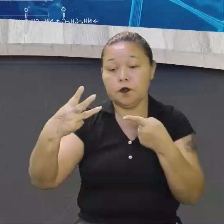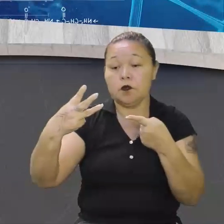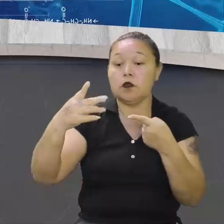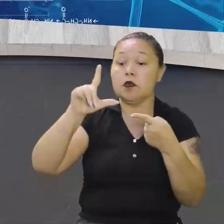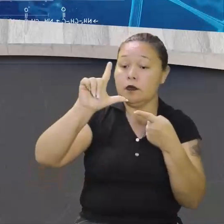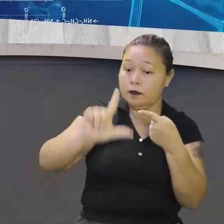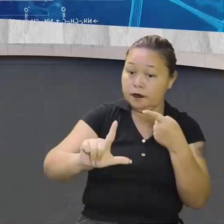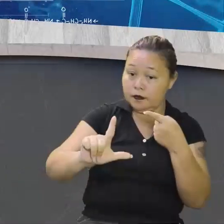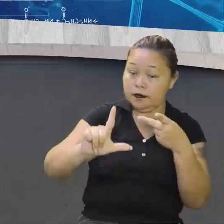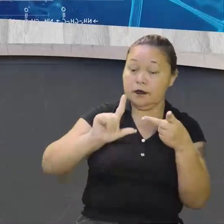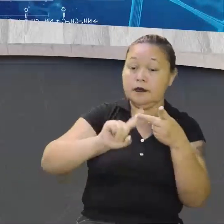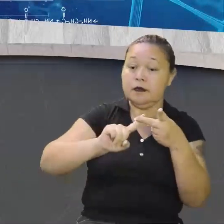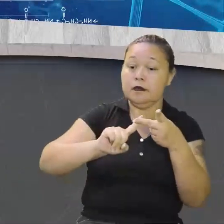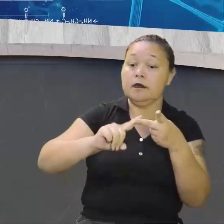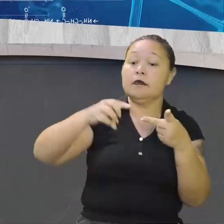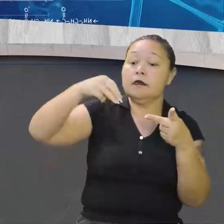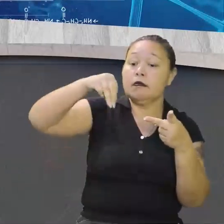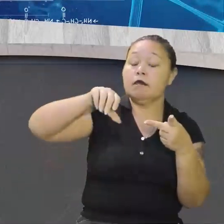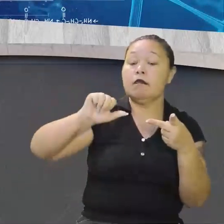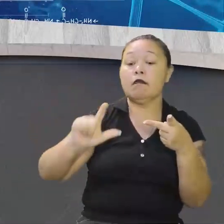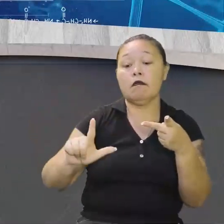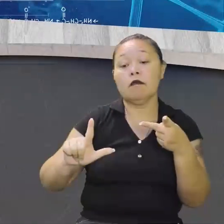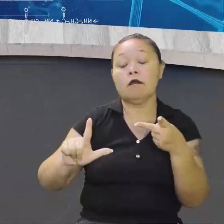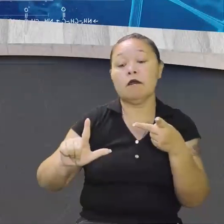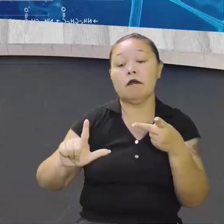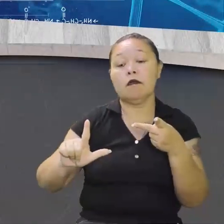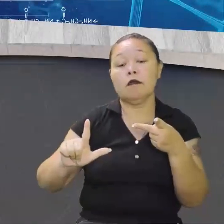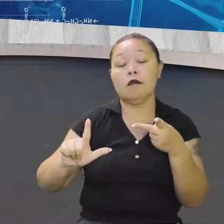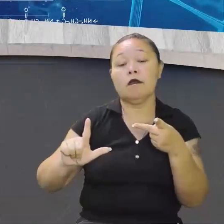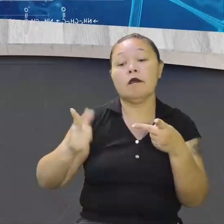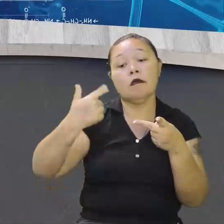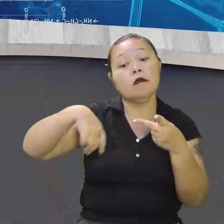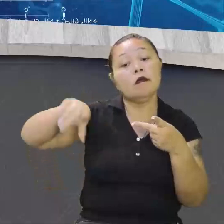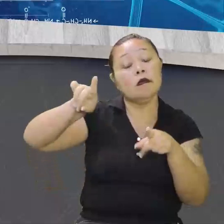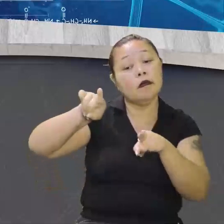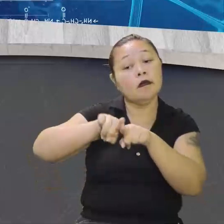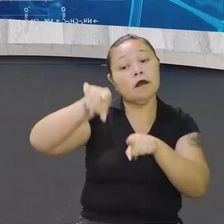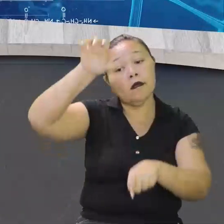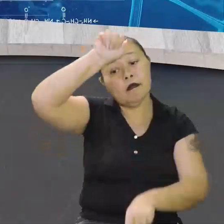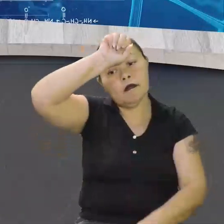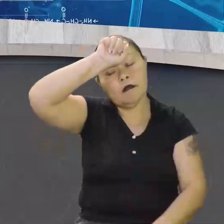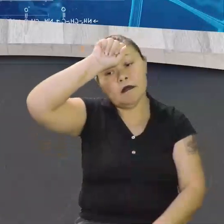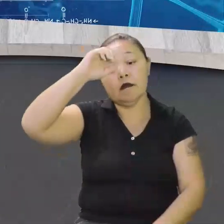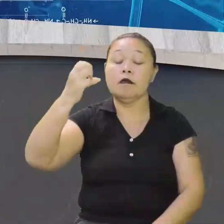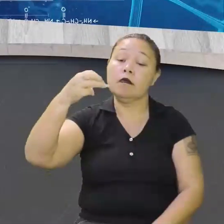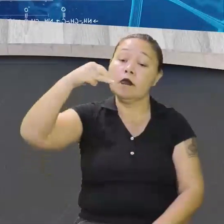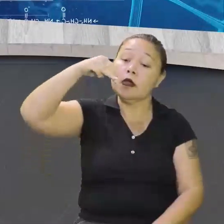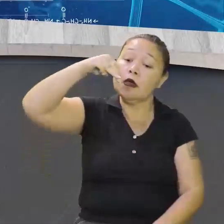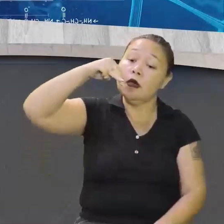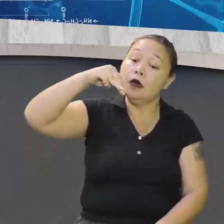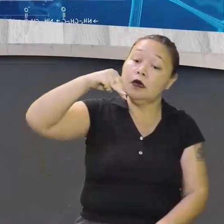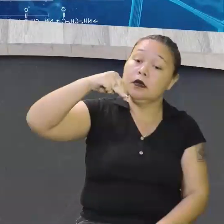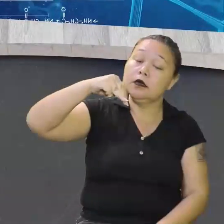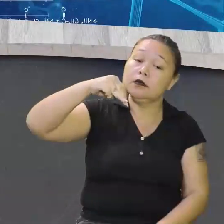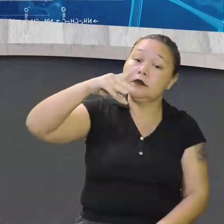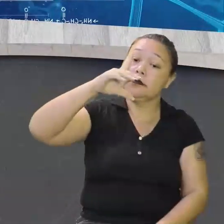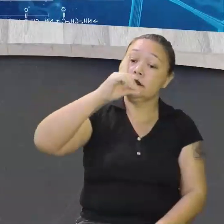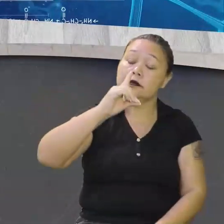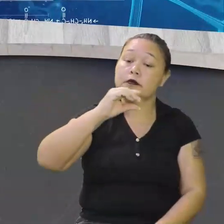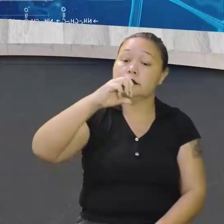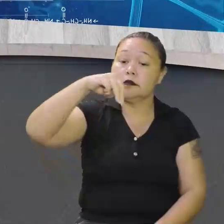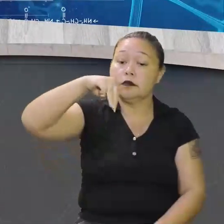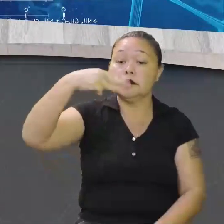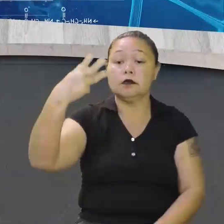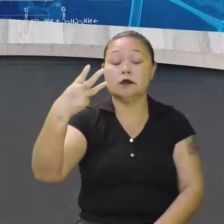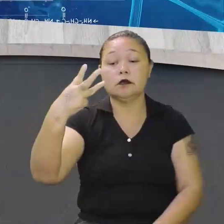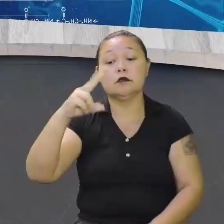litros, mililitros. E ainda aprendemos que decímetro cúbico é a mesma coisa que